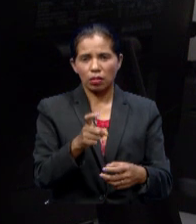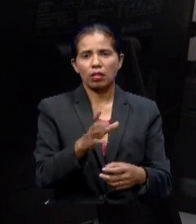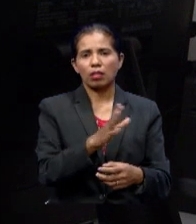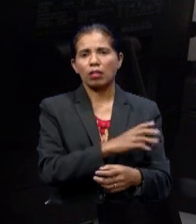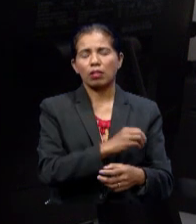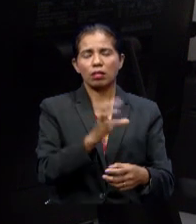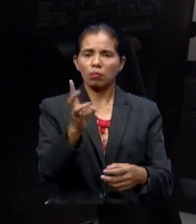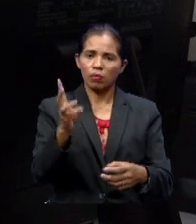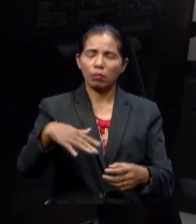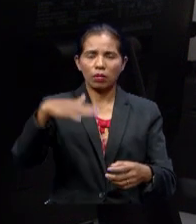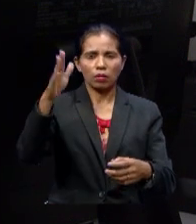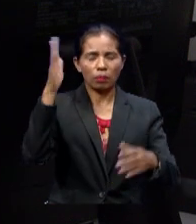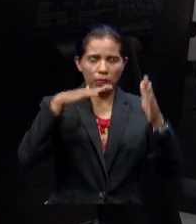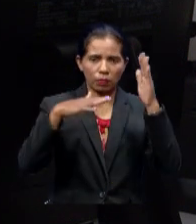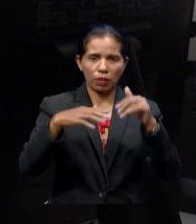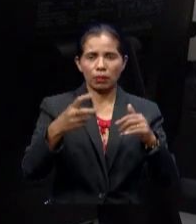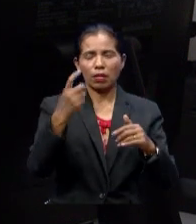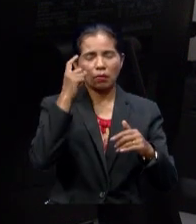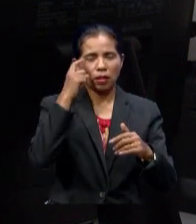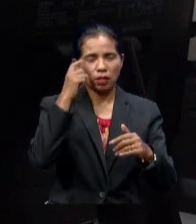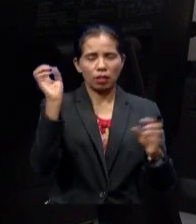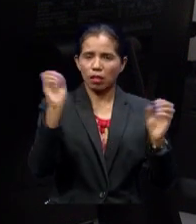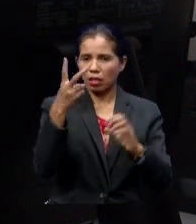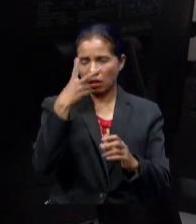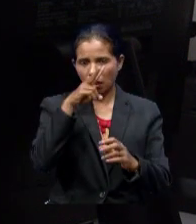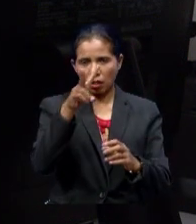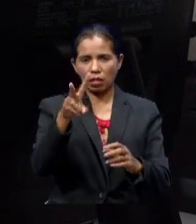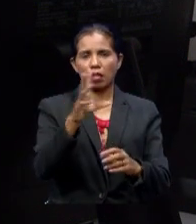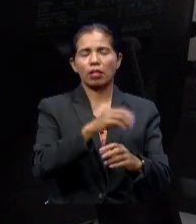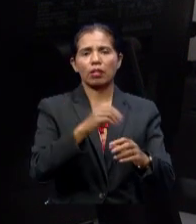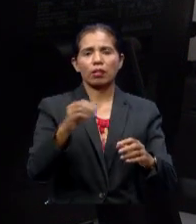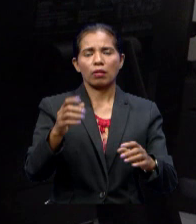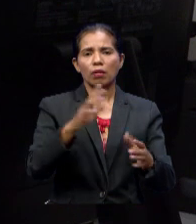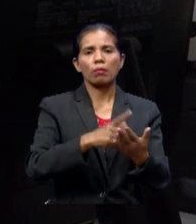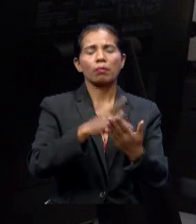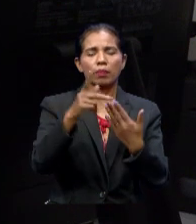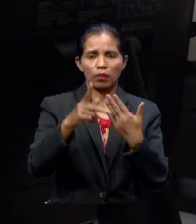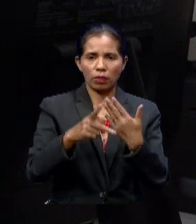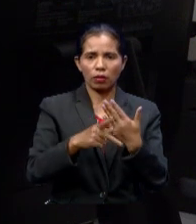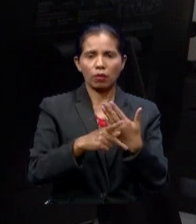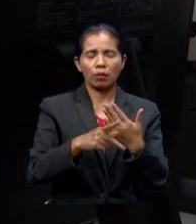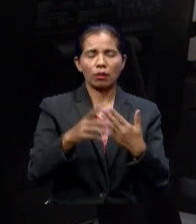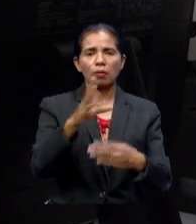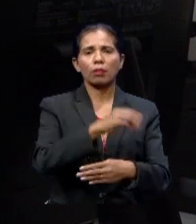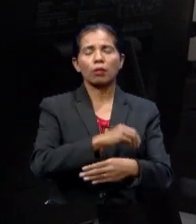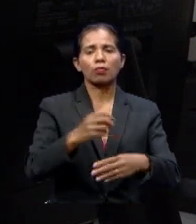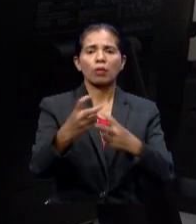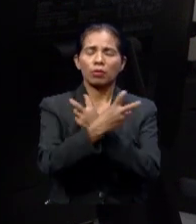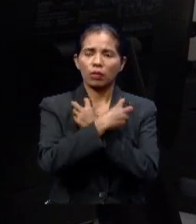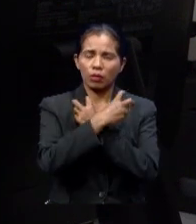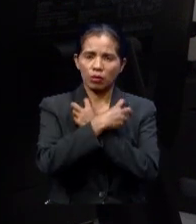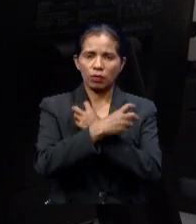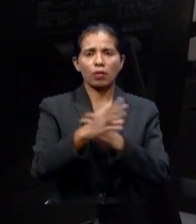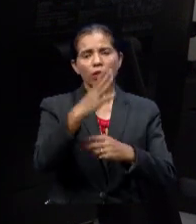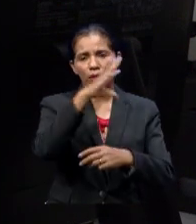entang problema mata masa rela dia katarata nomos problema ruing hotam problema